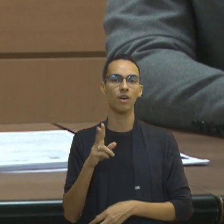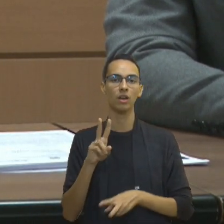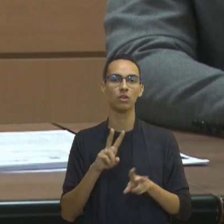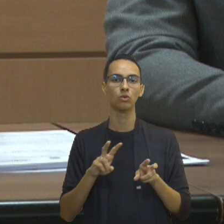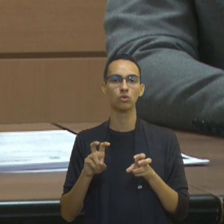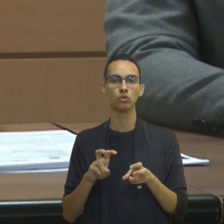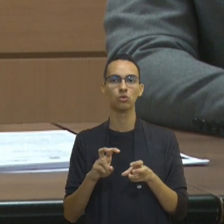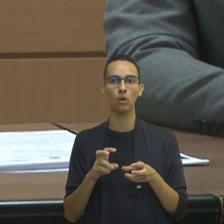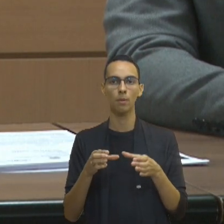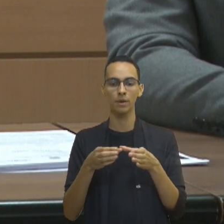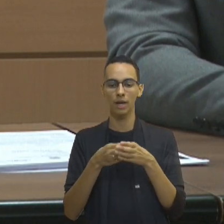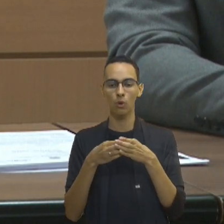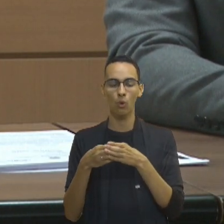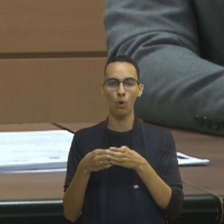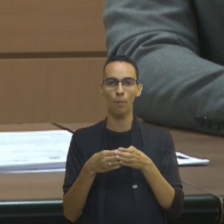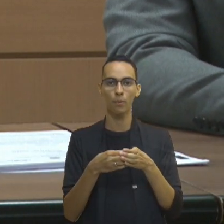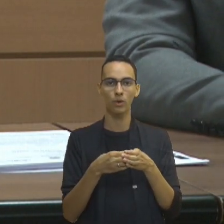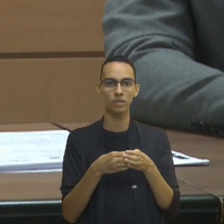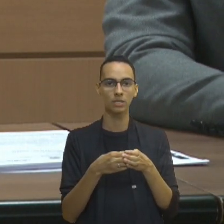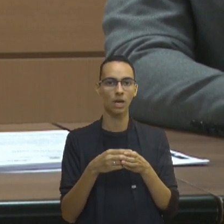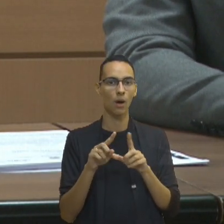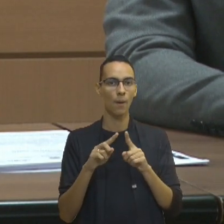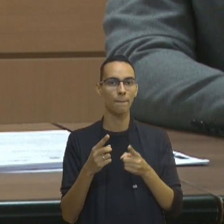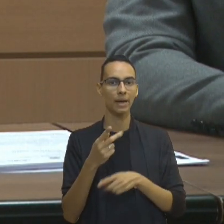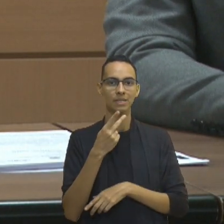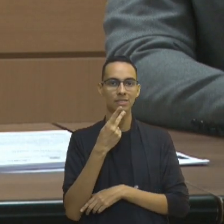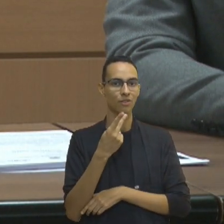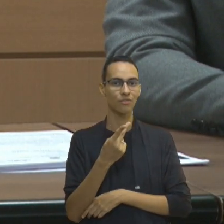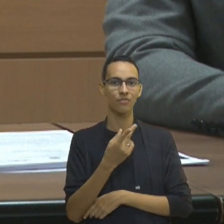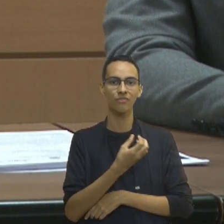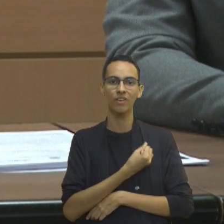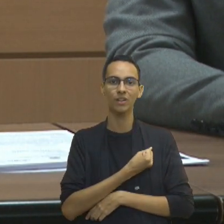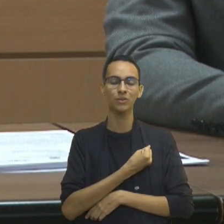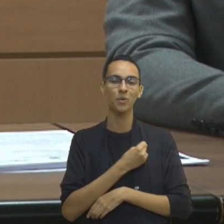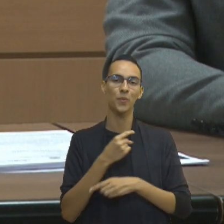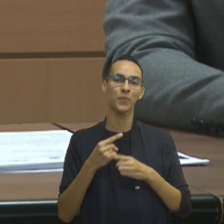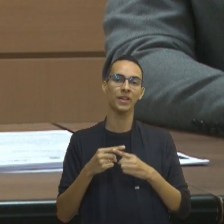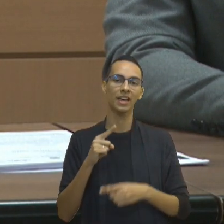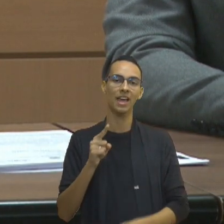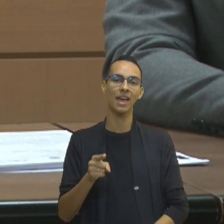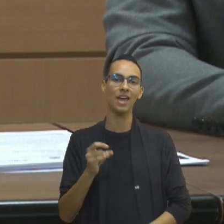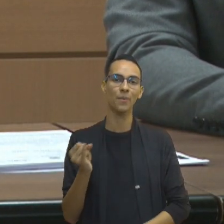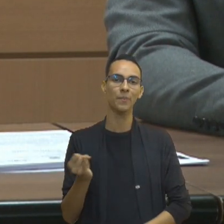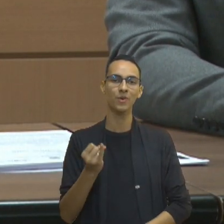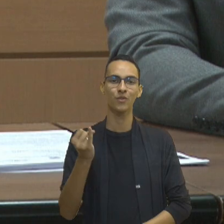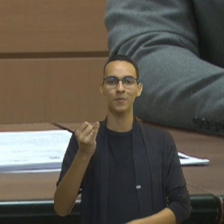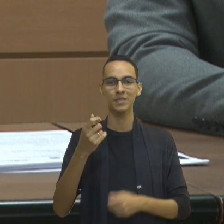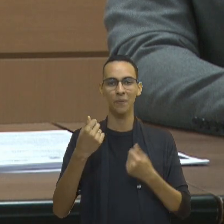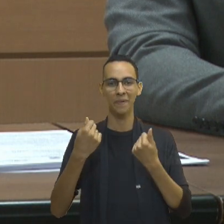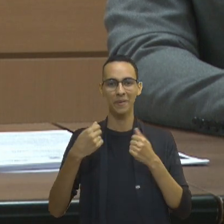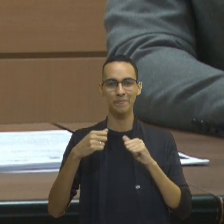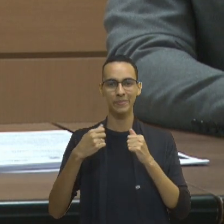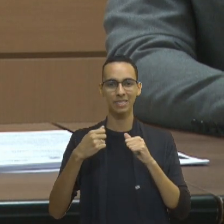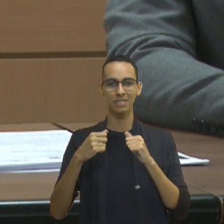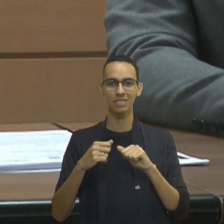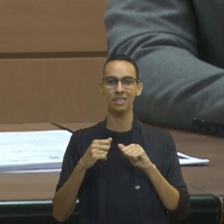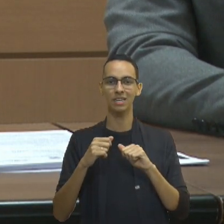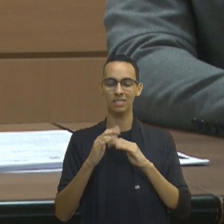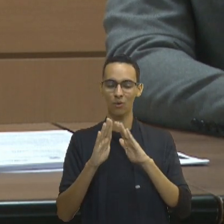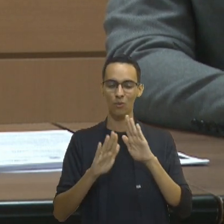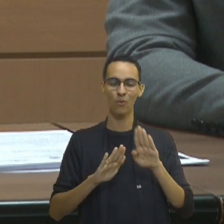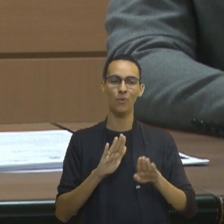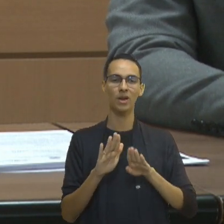mas não cito exatamente o número, porque essa é uma informação que precisa ser preservada para que a gente